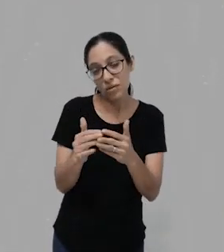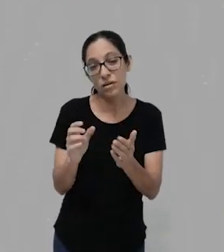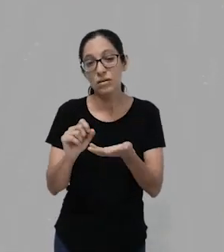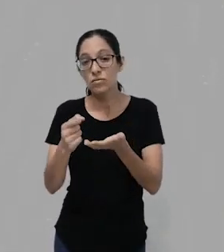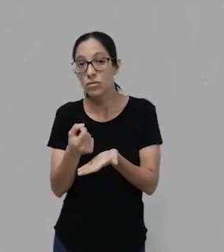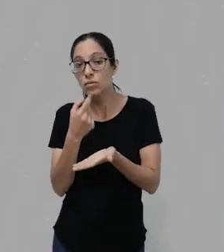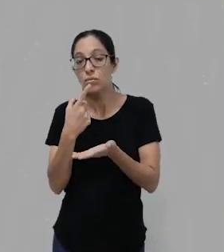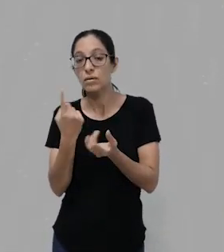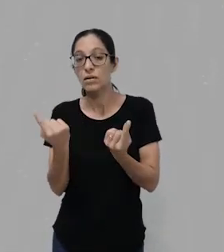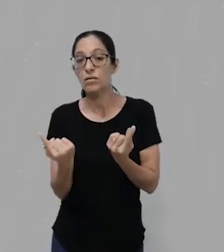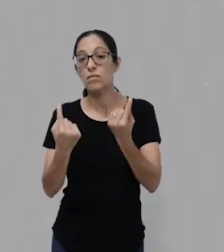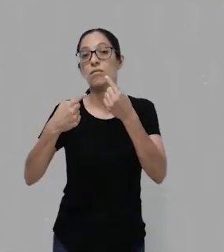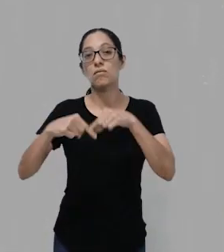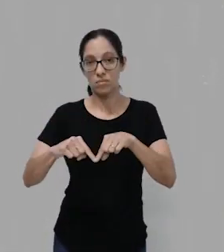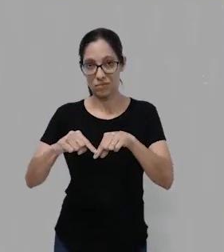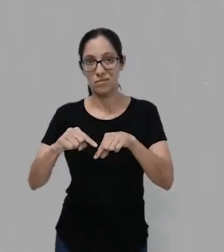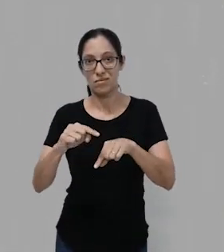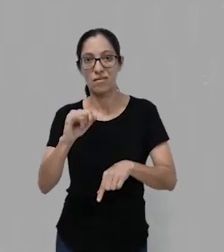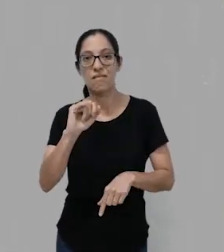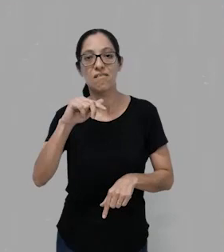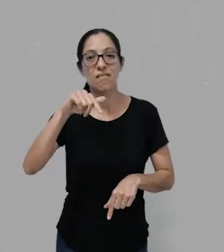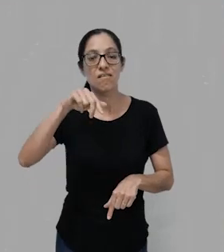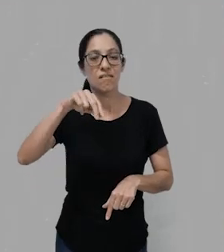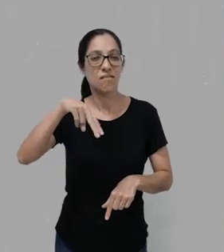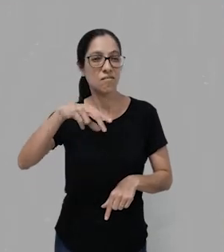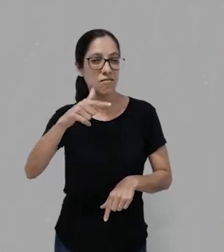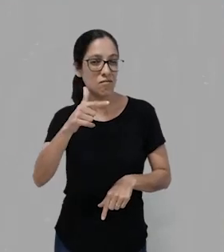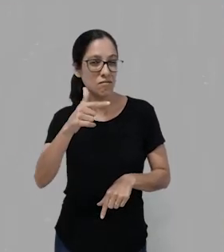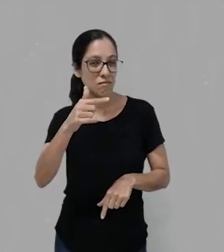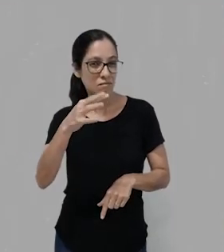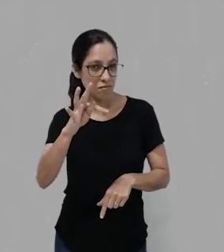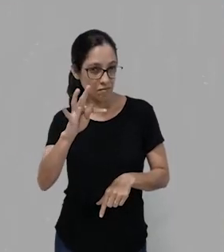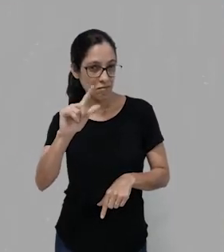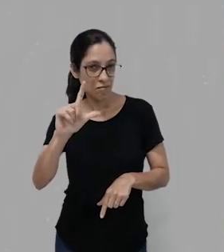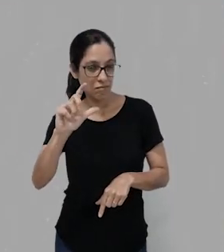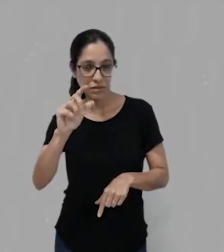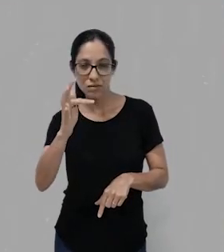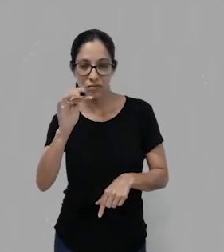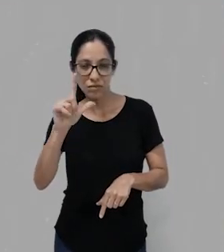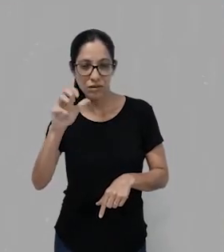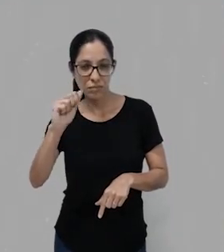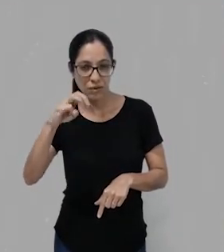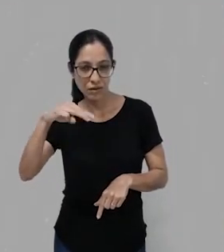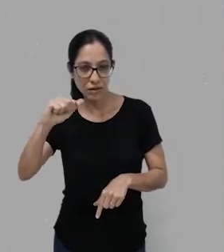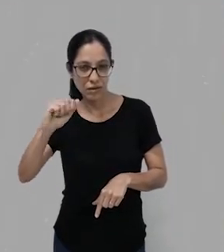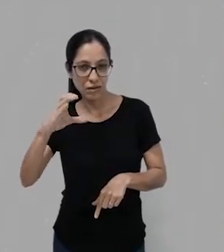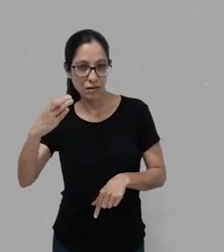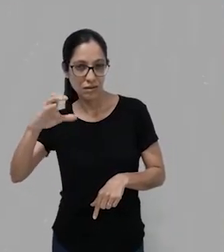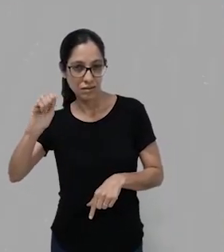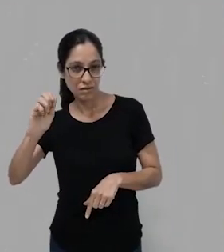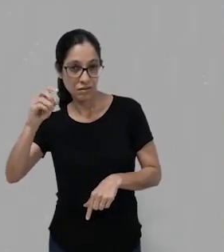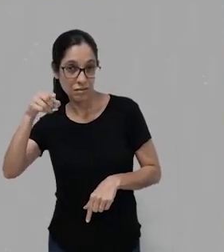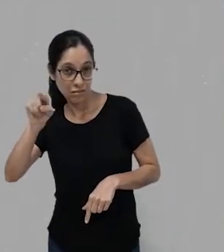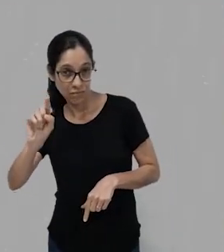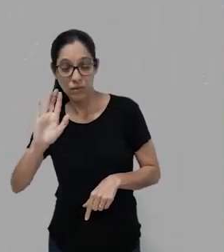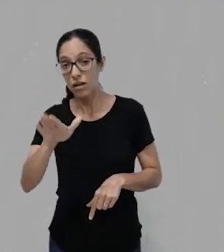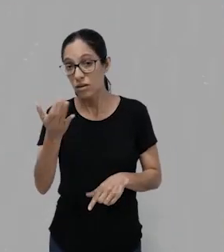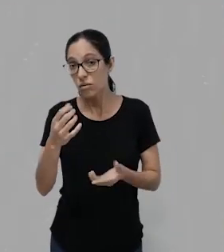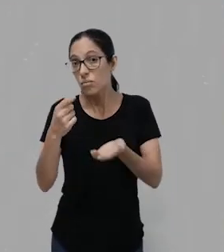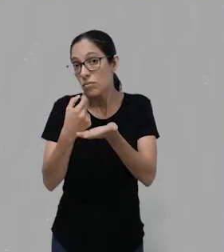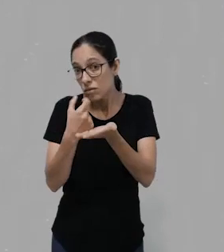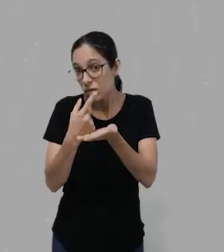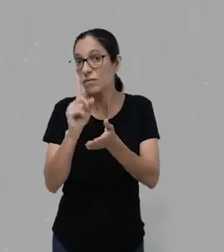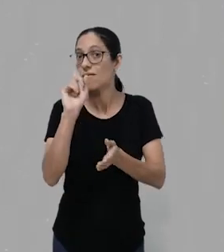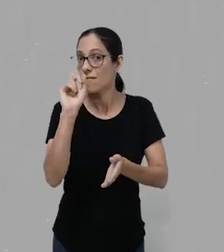essa inflamação. Então, não vou ter esse efeito? Vou ter. Tá certo? Então, o medicamento é droga. Tanto